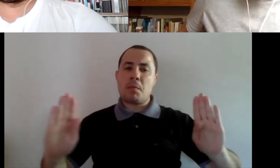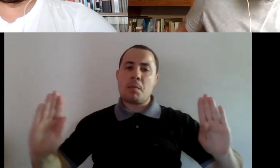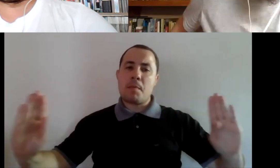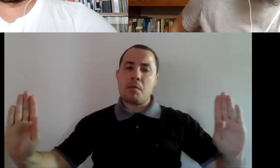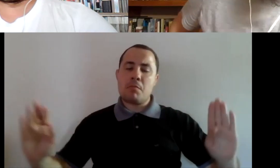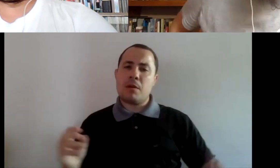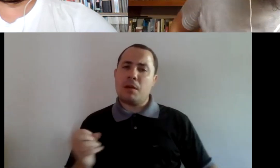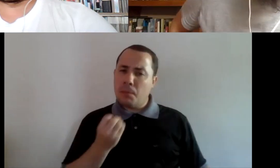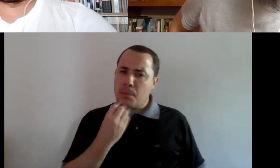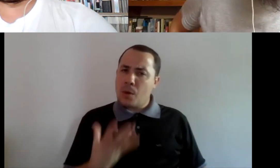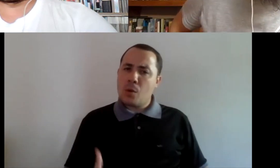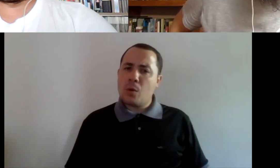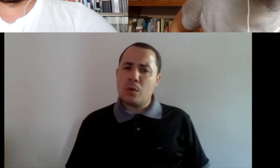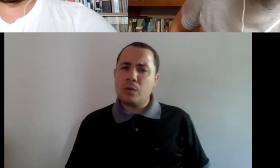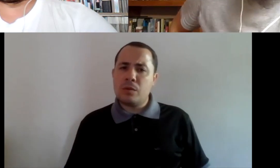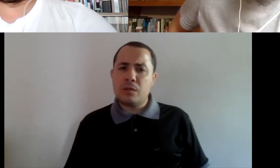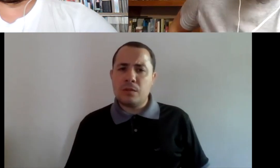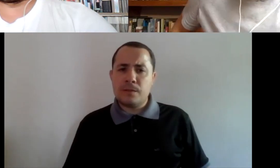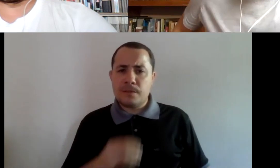mais...